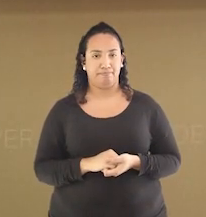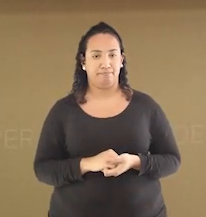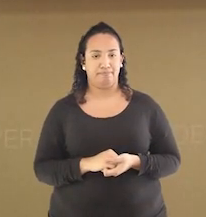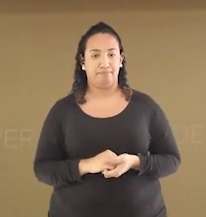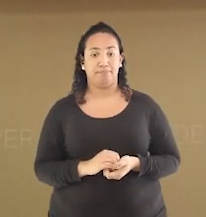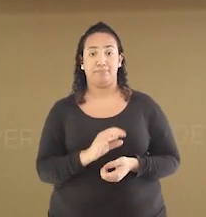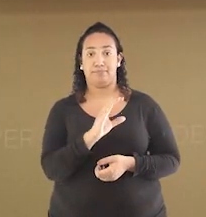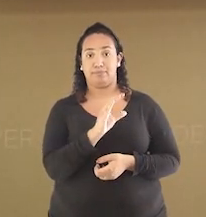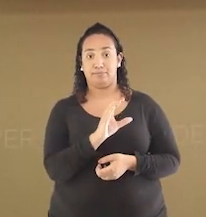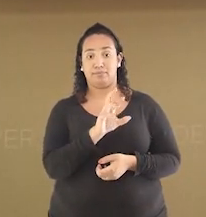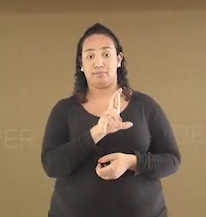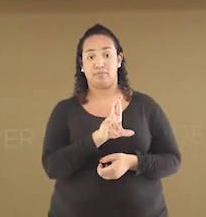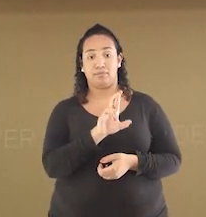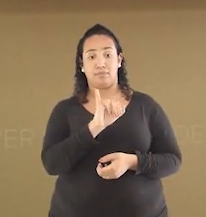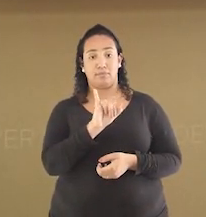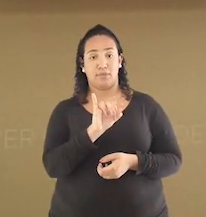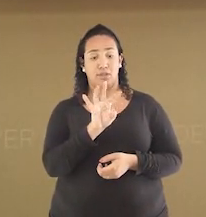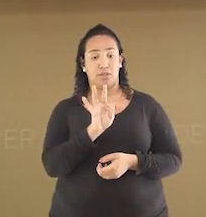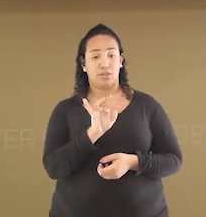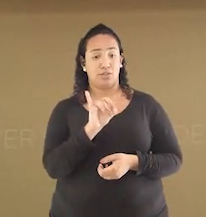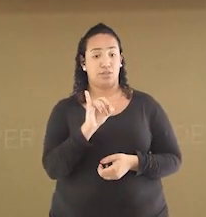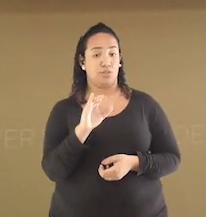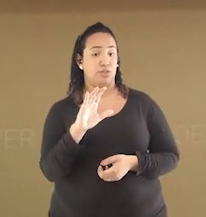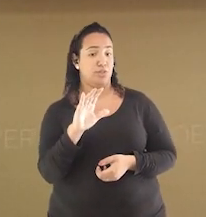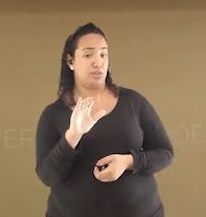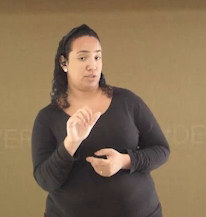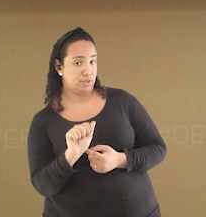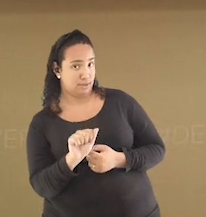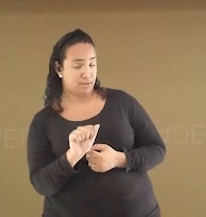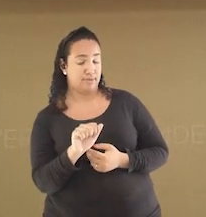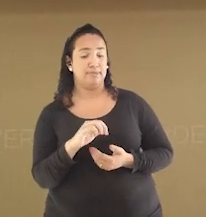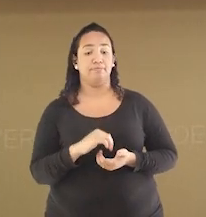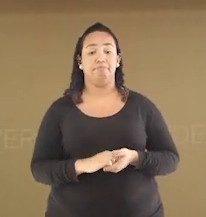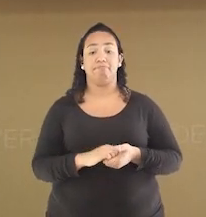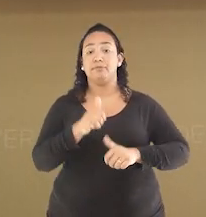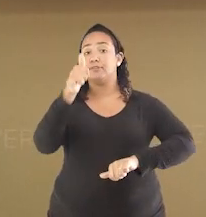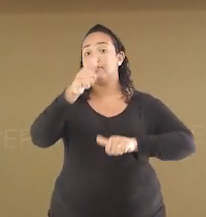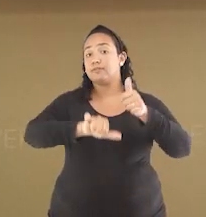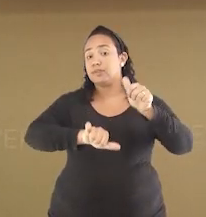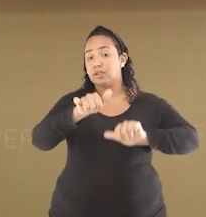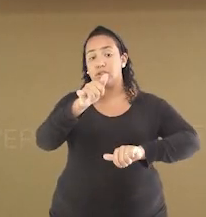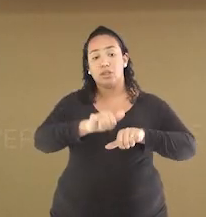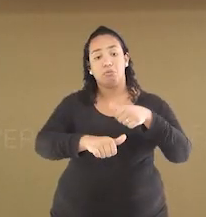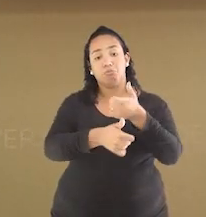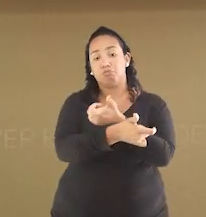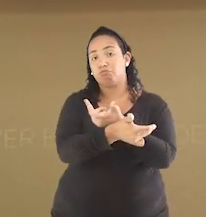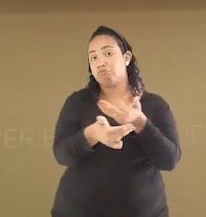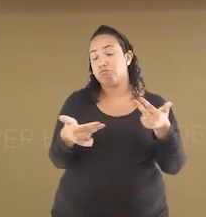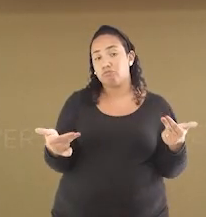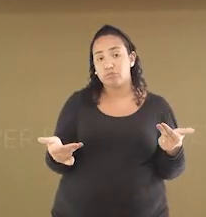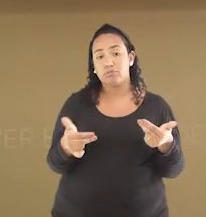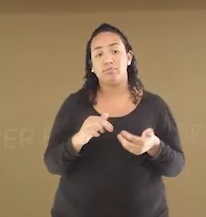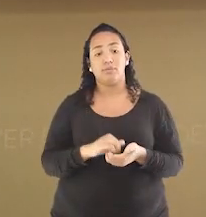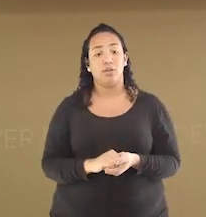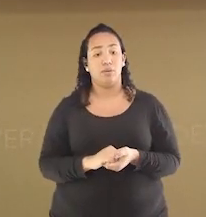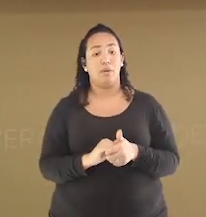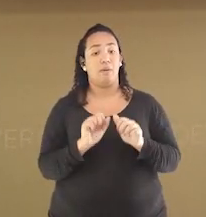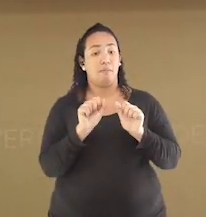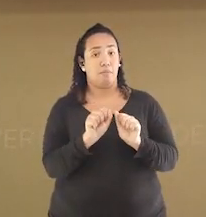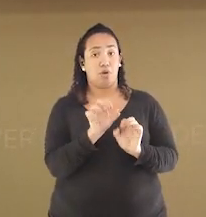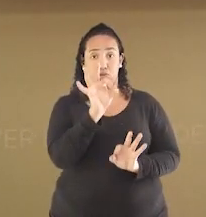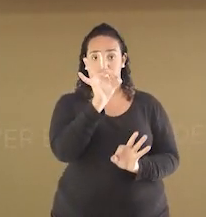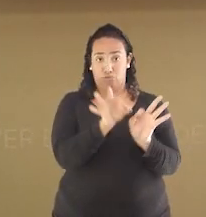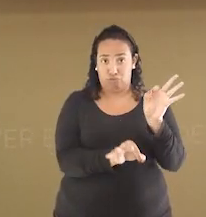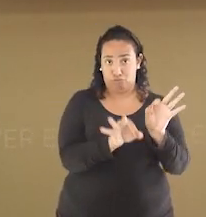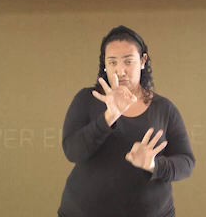Crítica. Análise avaliativa de alguma coisa. Ação de julgar ou